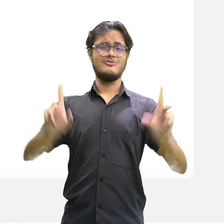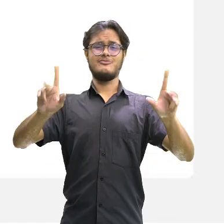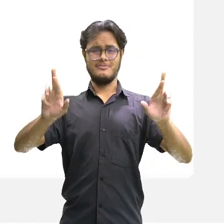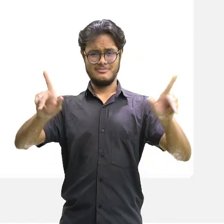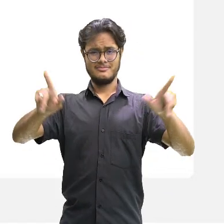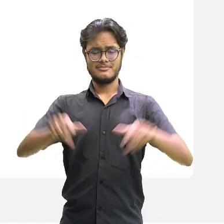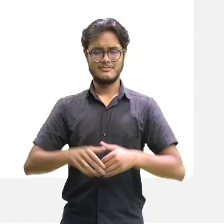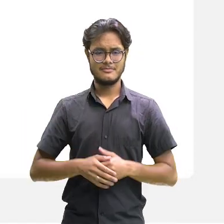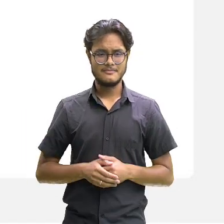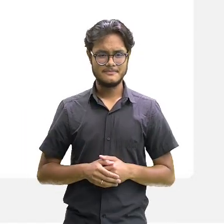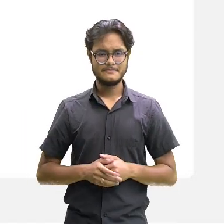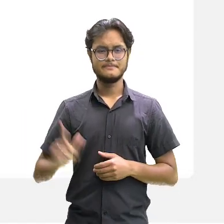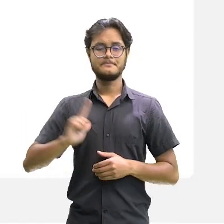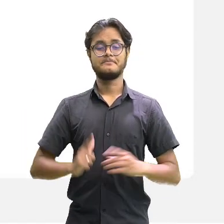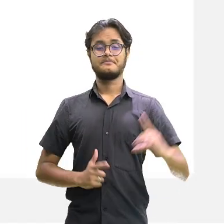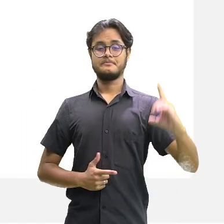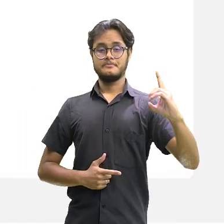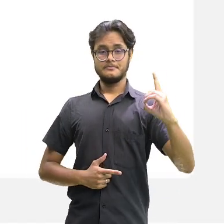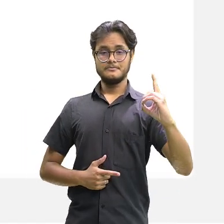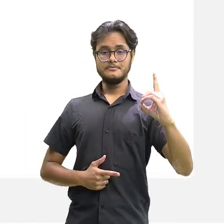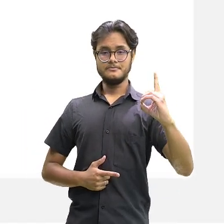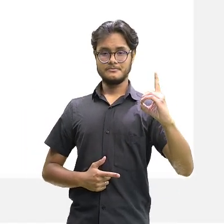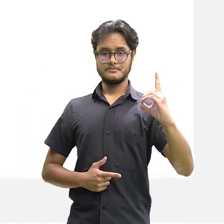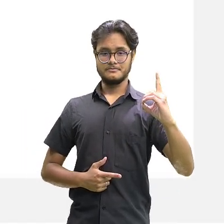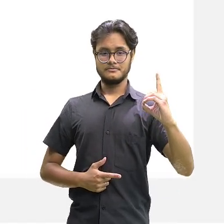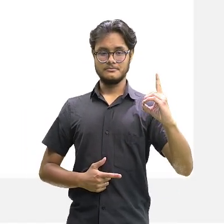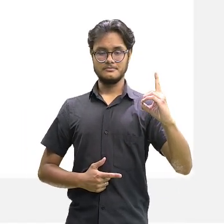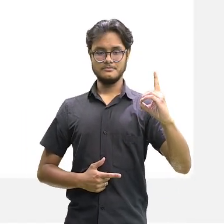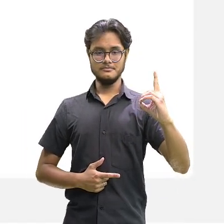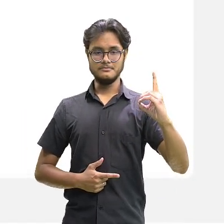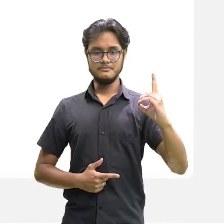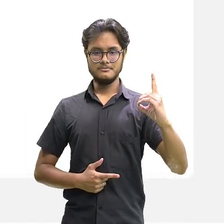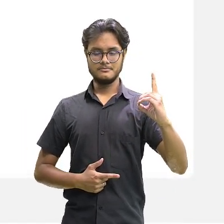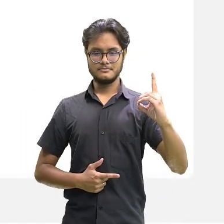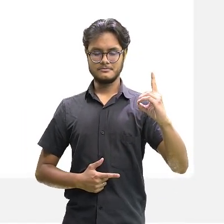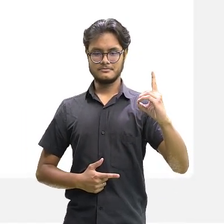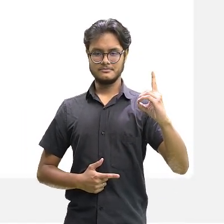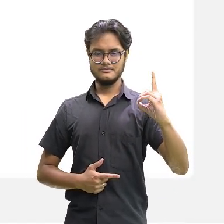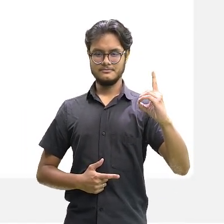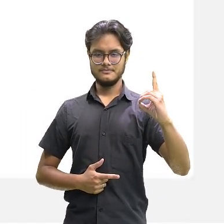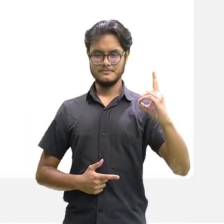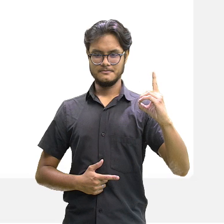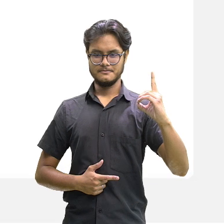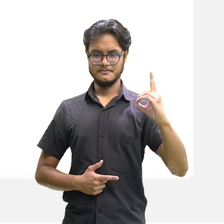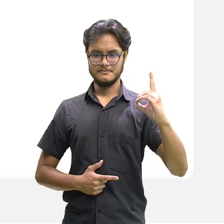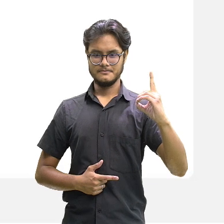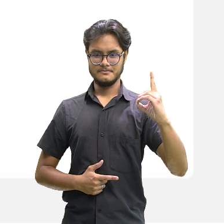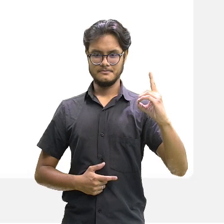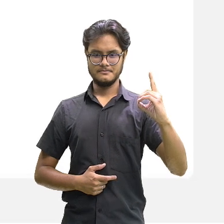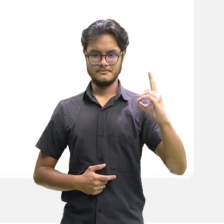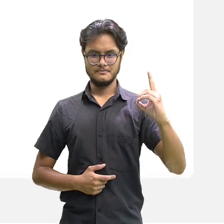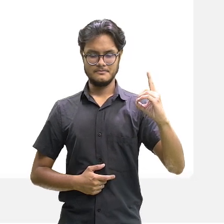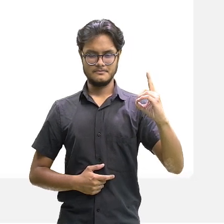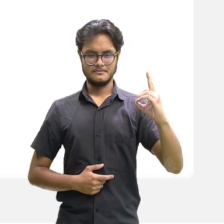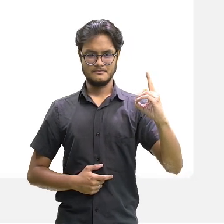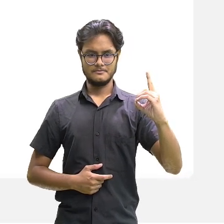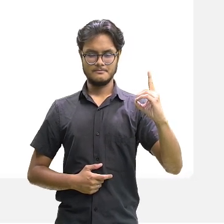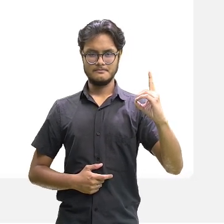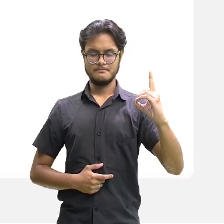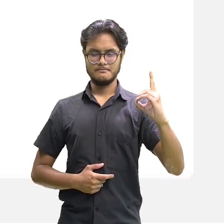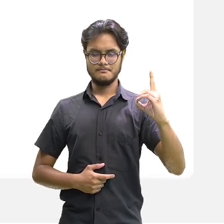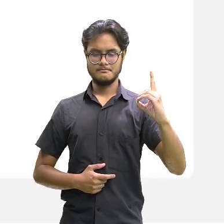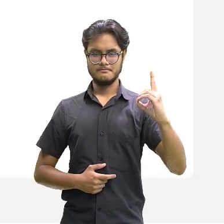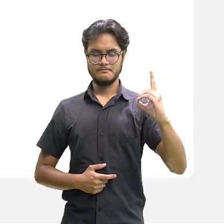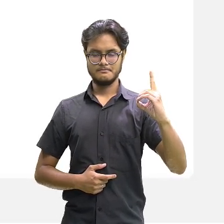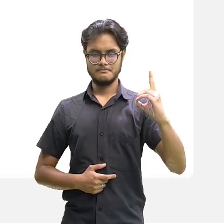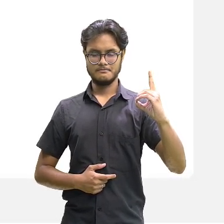diferentes. A letra D. Um elétron em um átomo pode ter somente certa quantidade específica de energia. Pessoal, lei de Lavoisier, lei da conservação